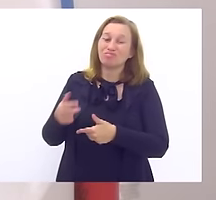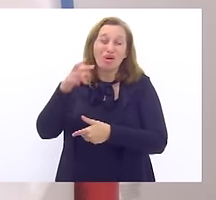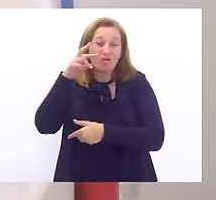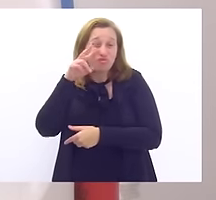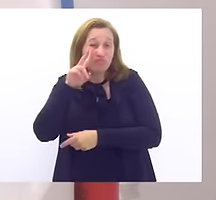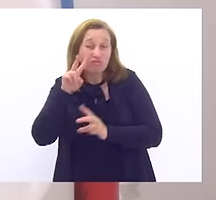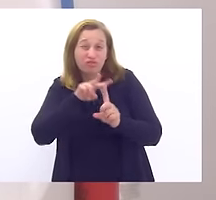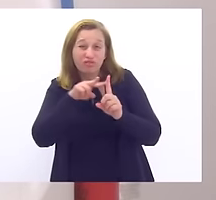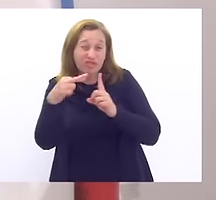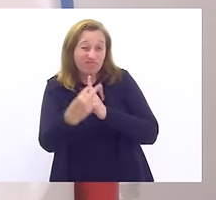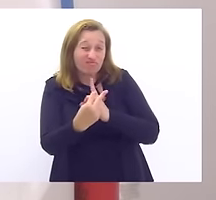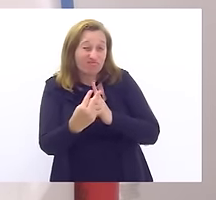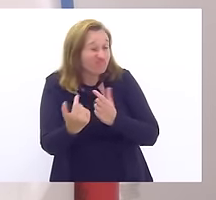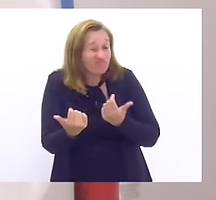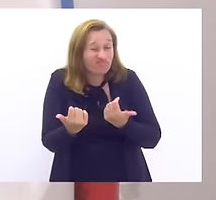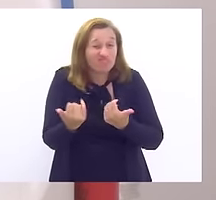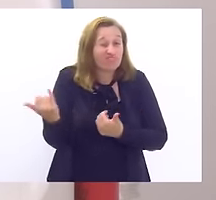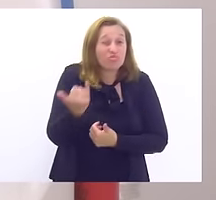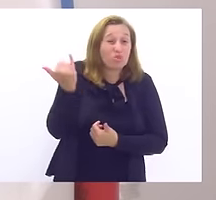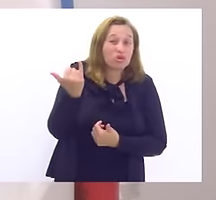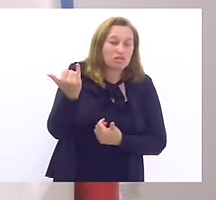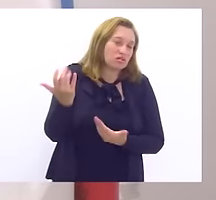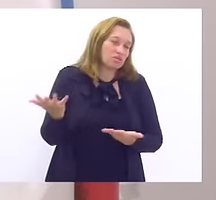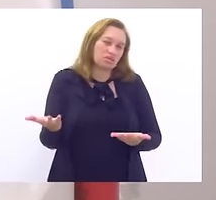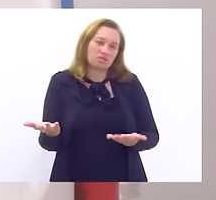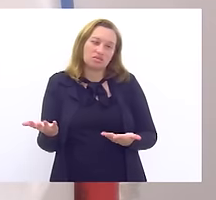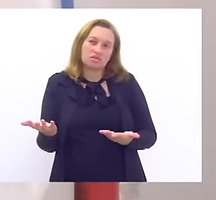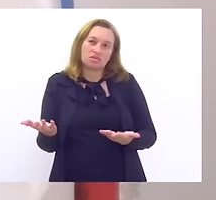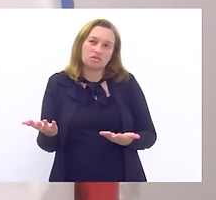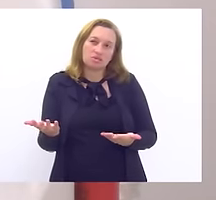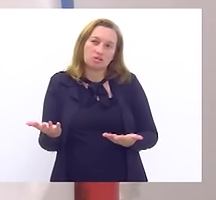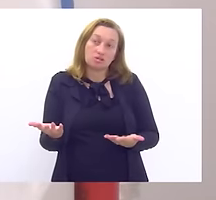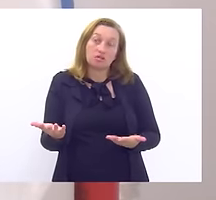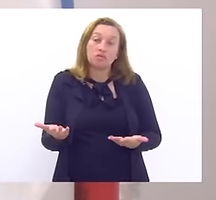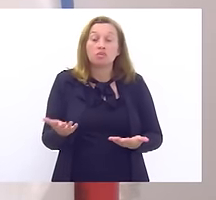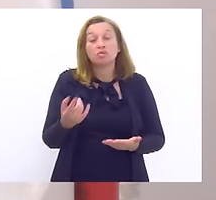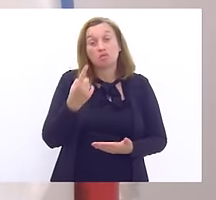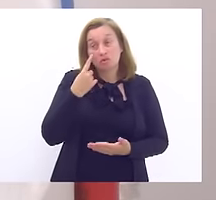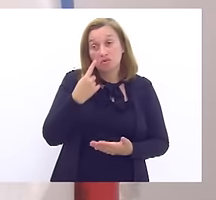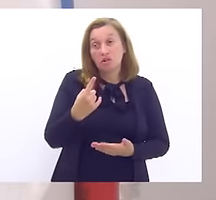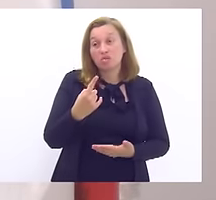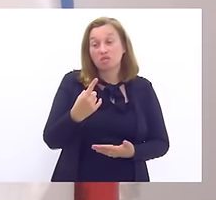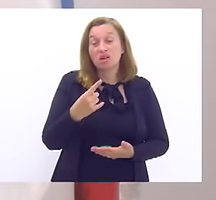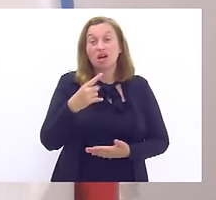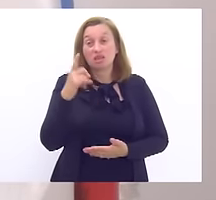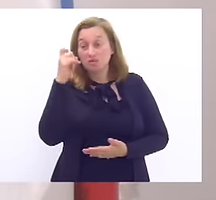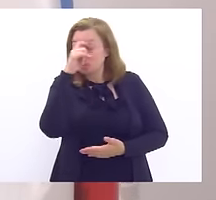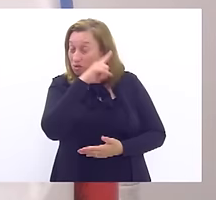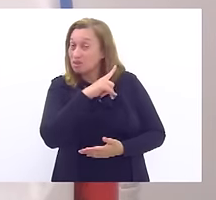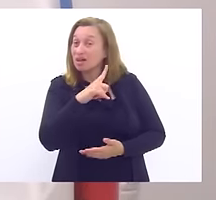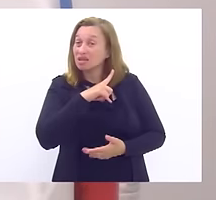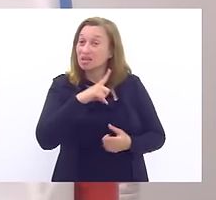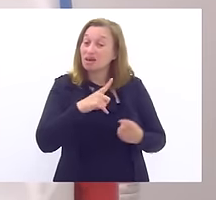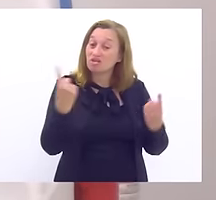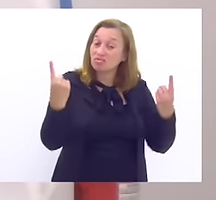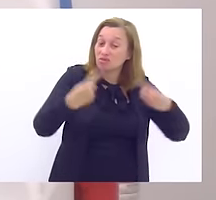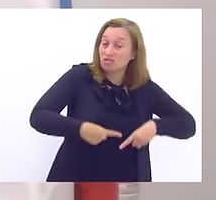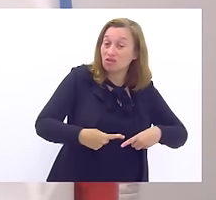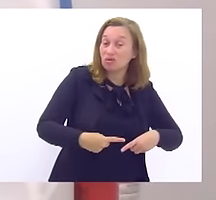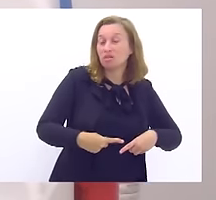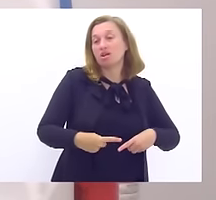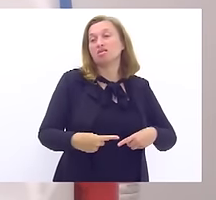é absolutamente desnecessária é um efetivo importante diante de um deve ser operacional que a polícia tem o desafio agora de suprir